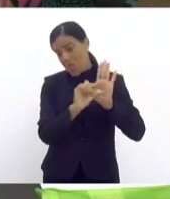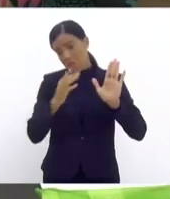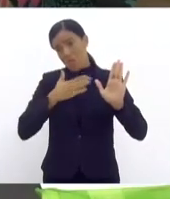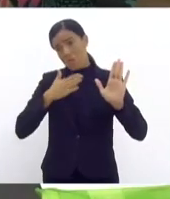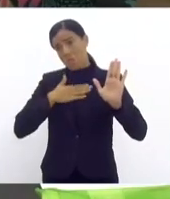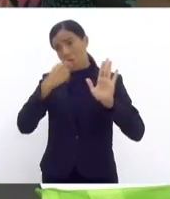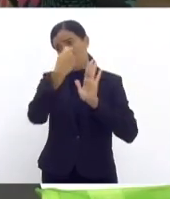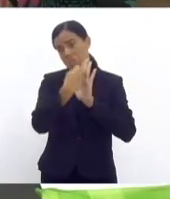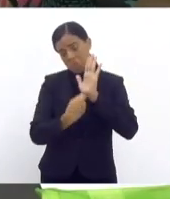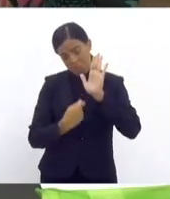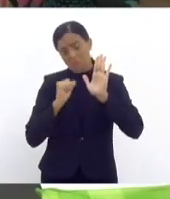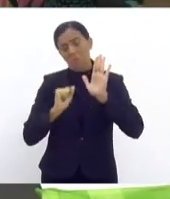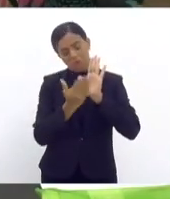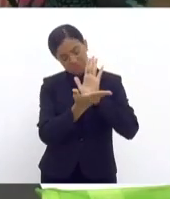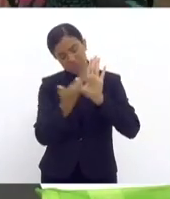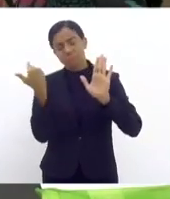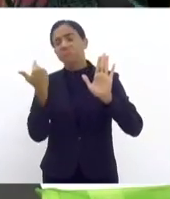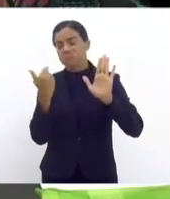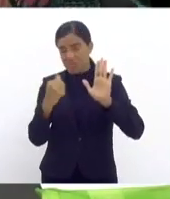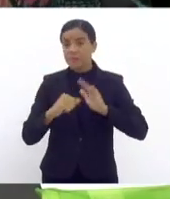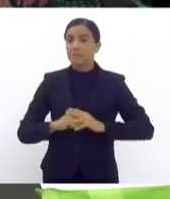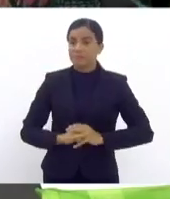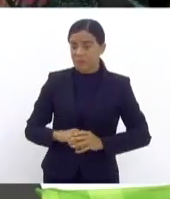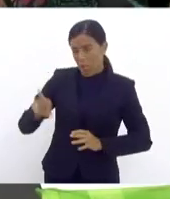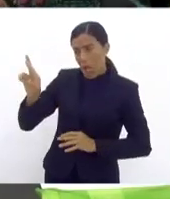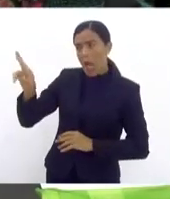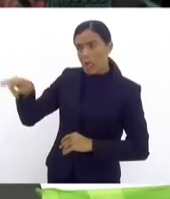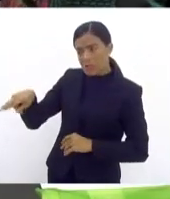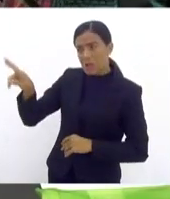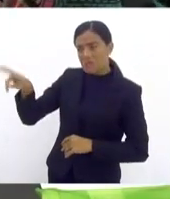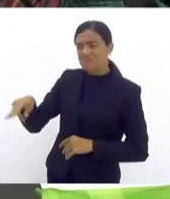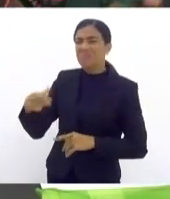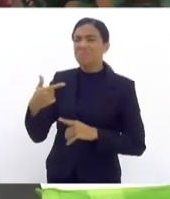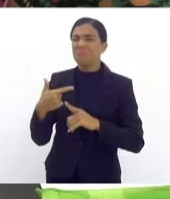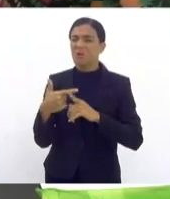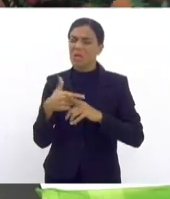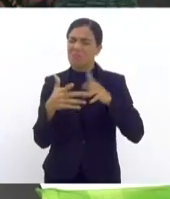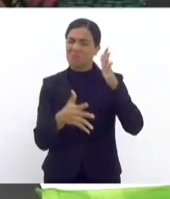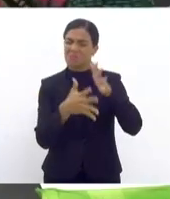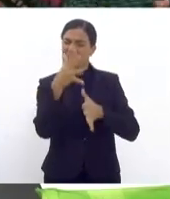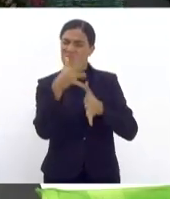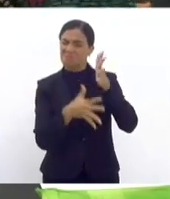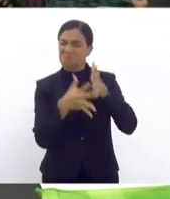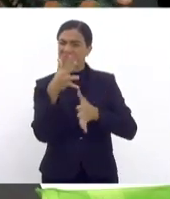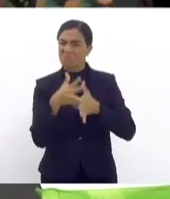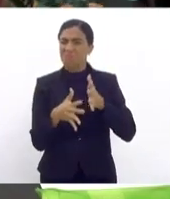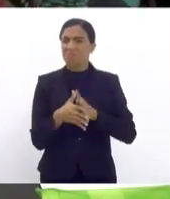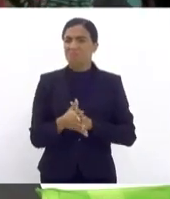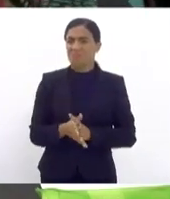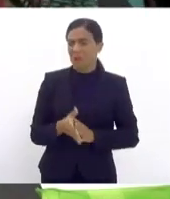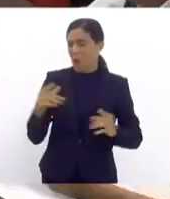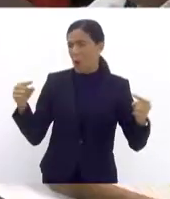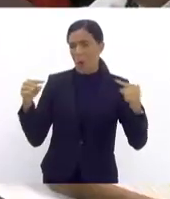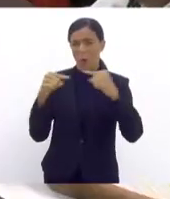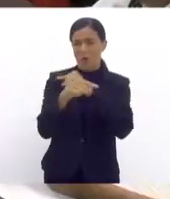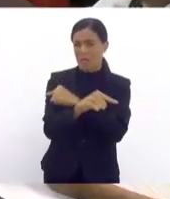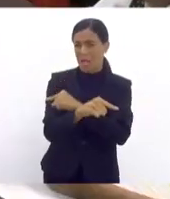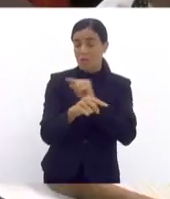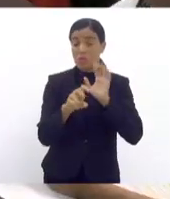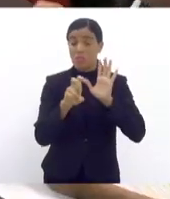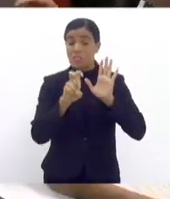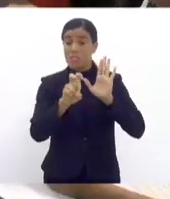senhor tem absoluta razão, entendeu? Senão vai ficar... Eu corrijo o parecer contrário às emendas 5 e 6